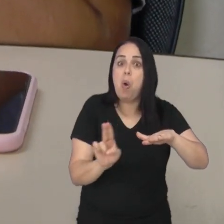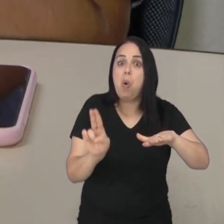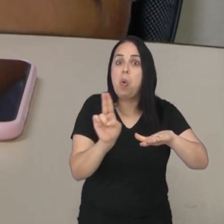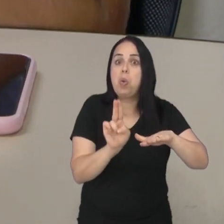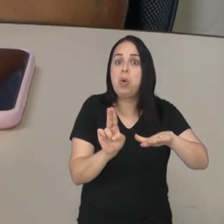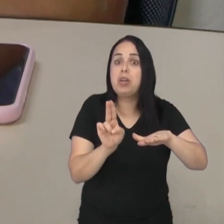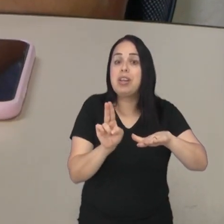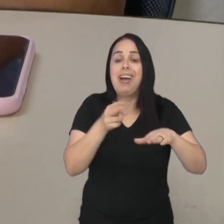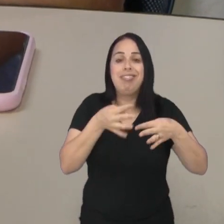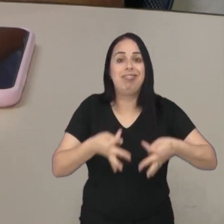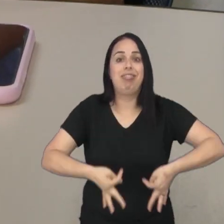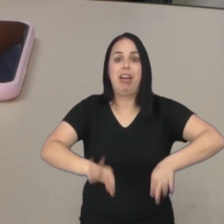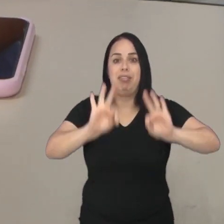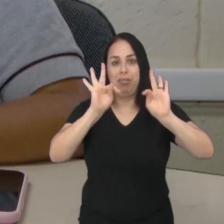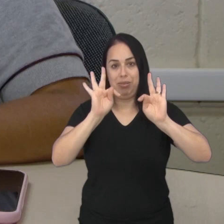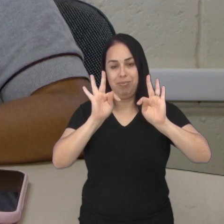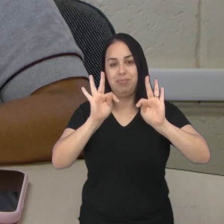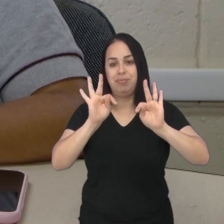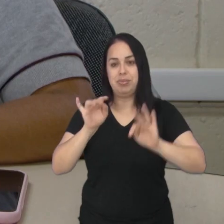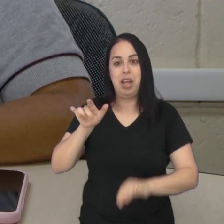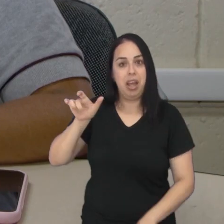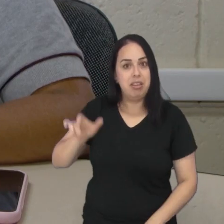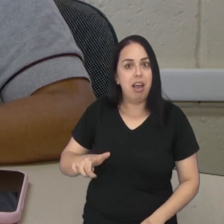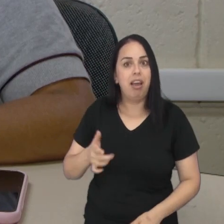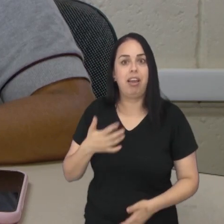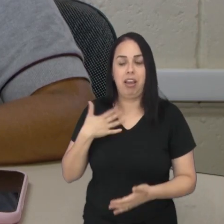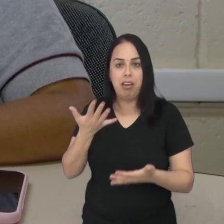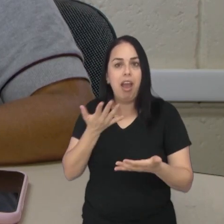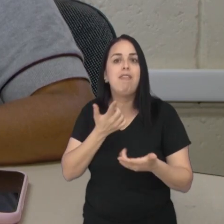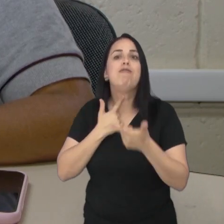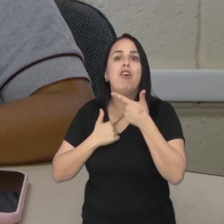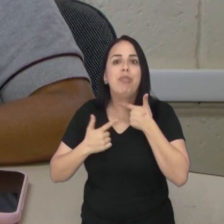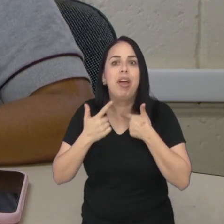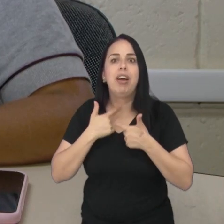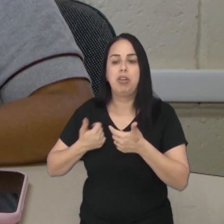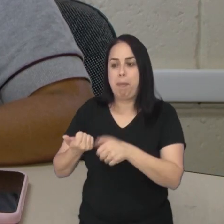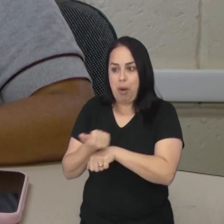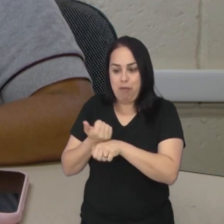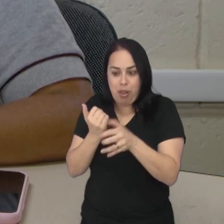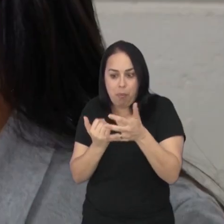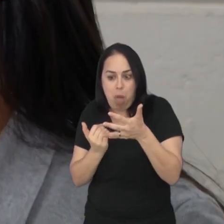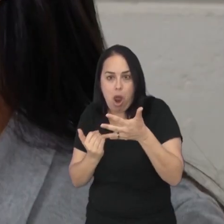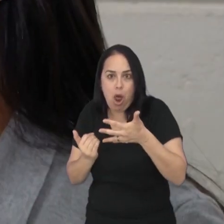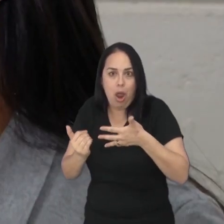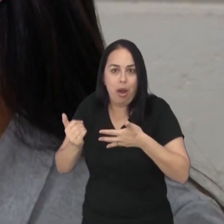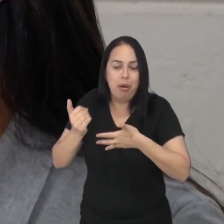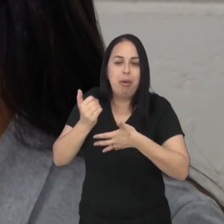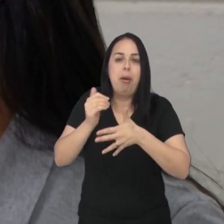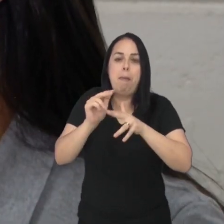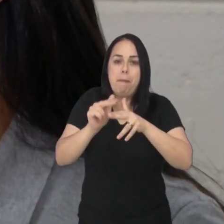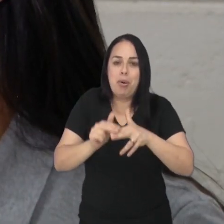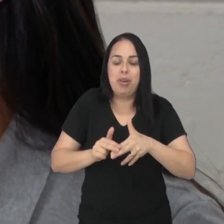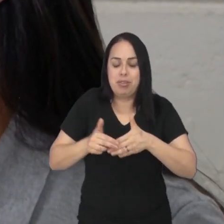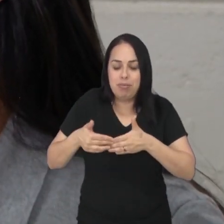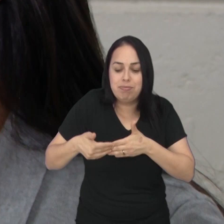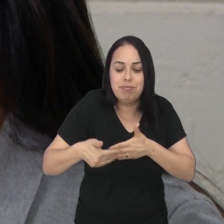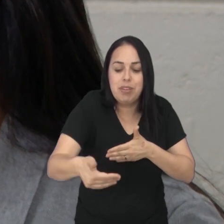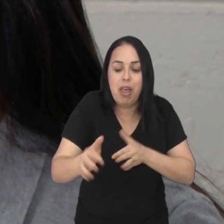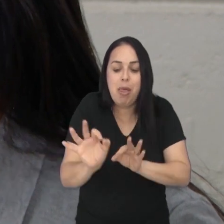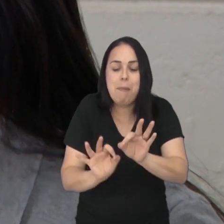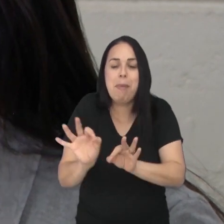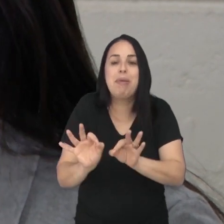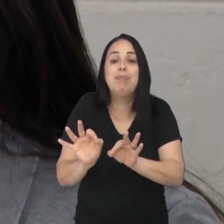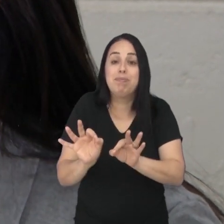vez mais a tecnologia. A jovem tem pretensão de crescer profissionalmente e por isso já incluiu nos planos